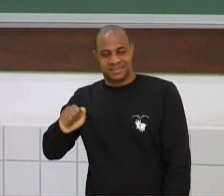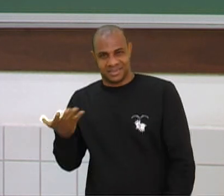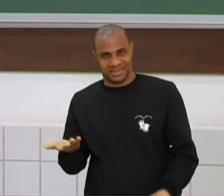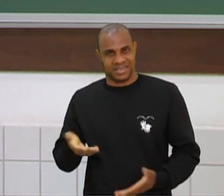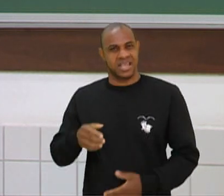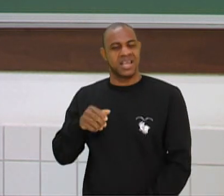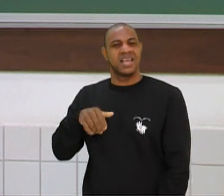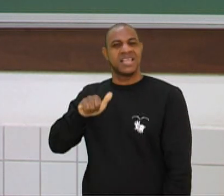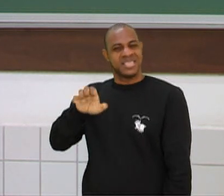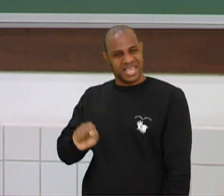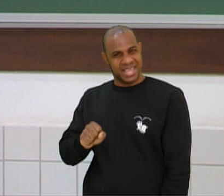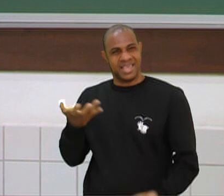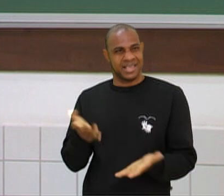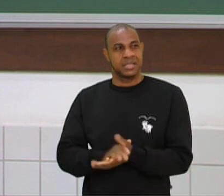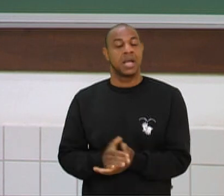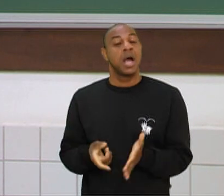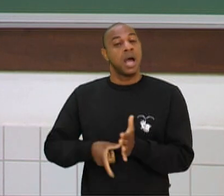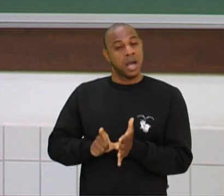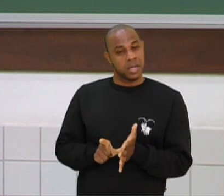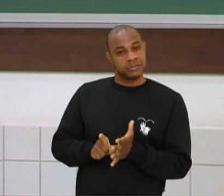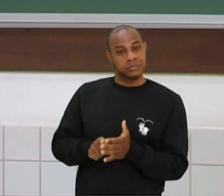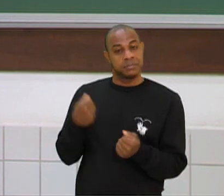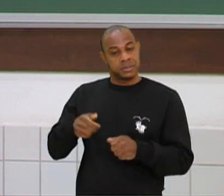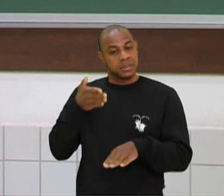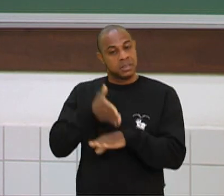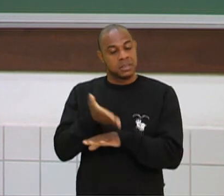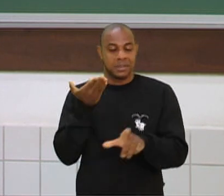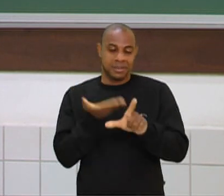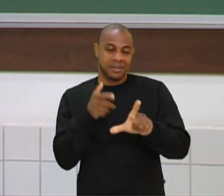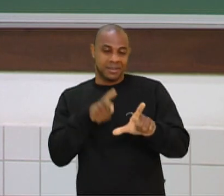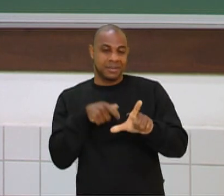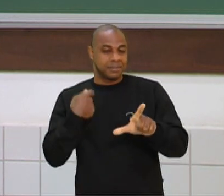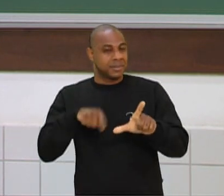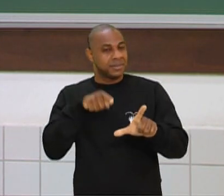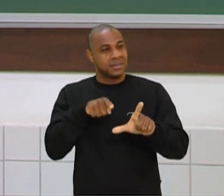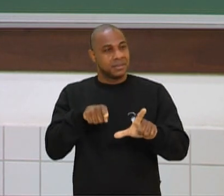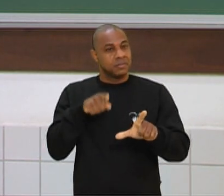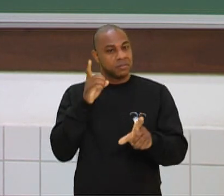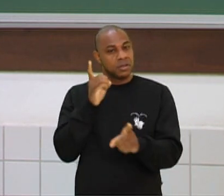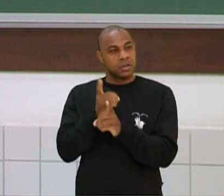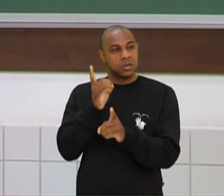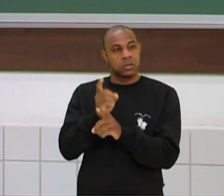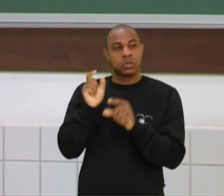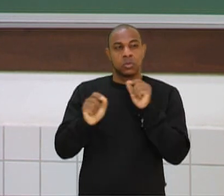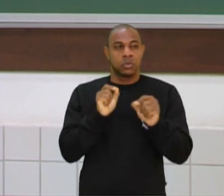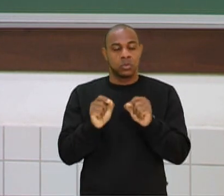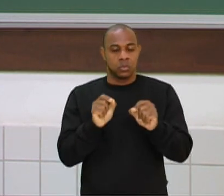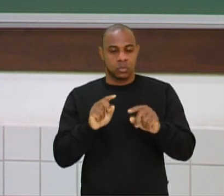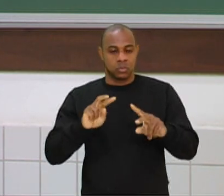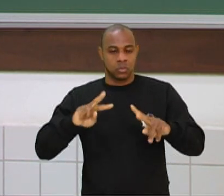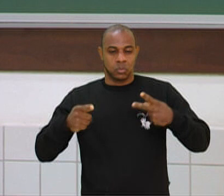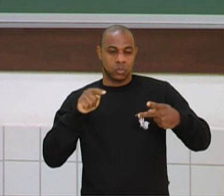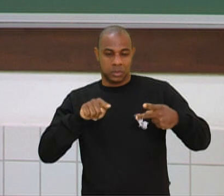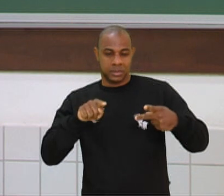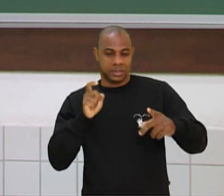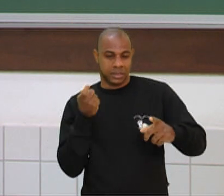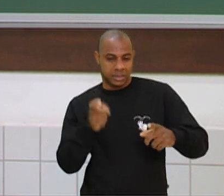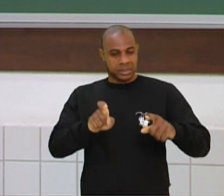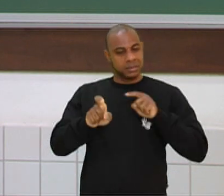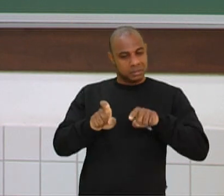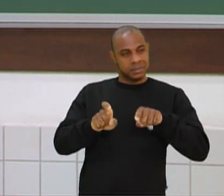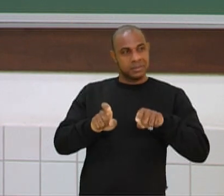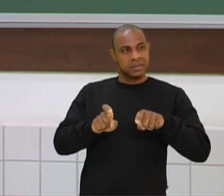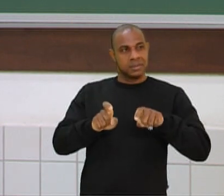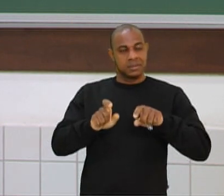nada, o que vocês precisam fazer? Acessem Google Classroom, vocês vão encontrar um link, vocês clicam naquele